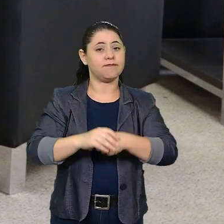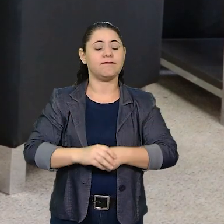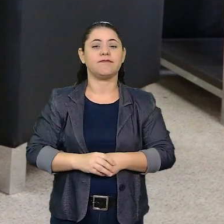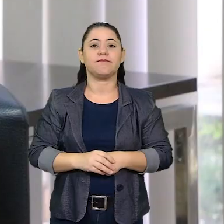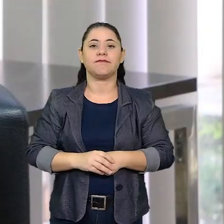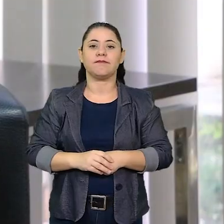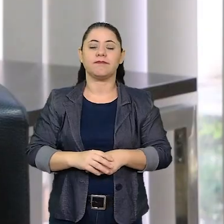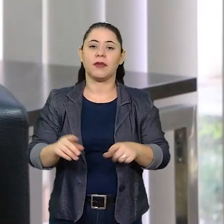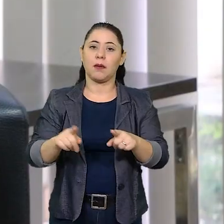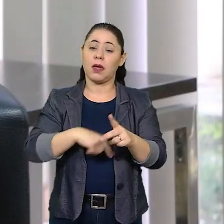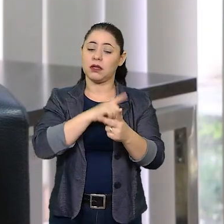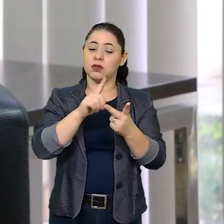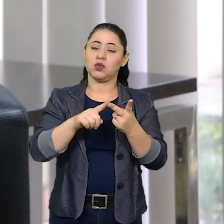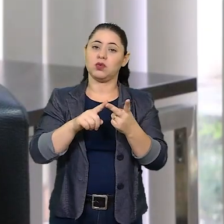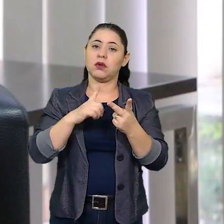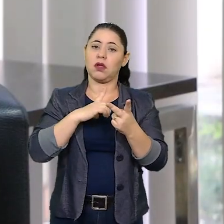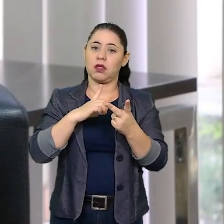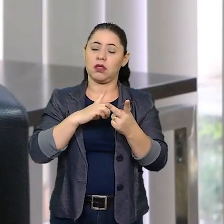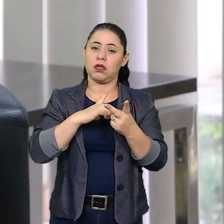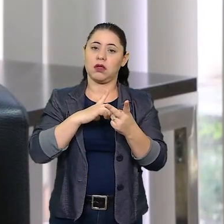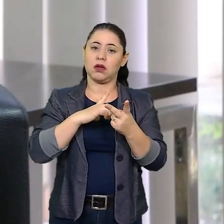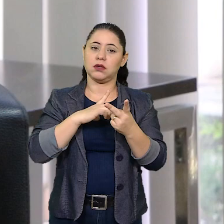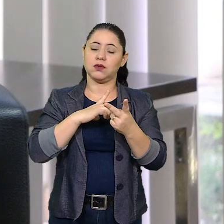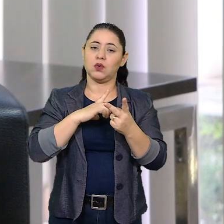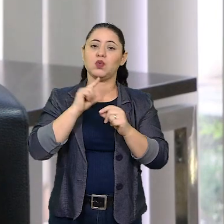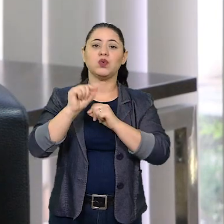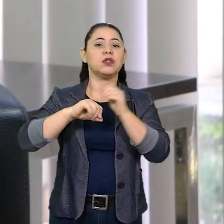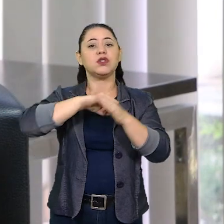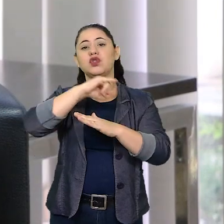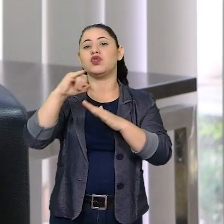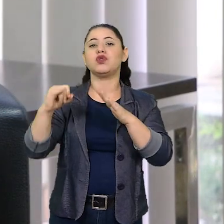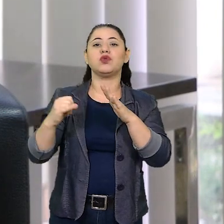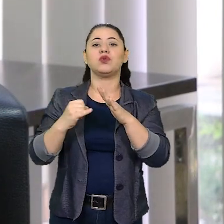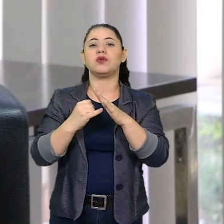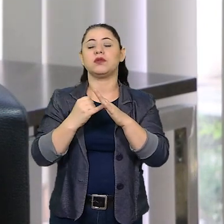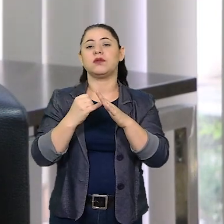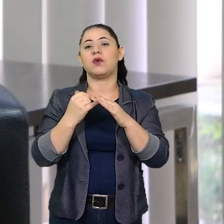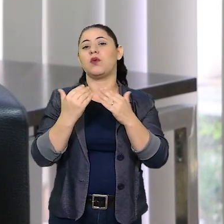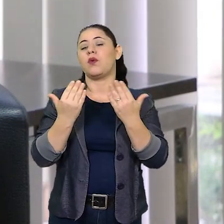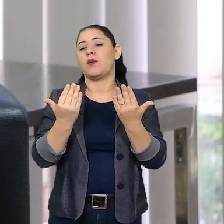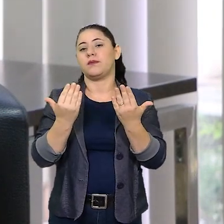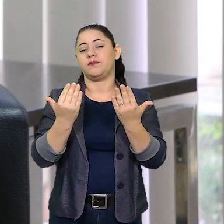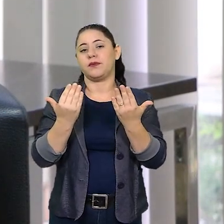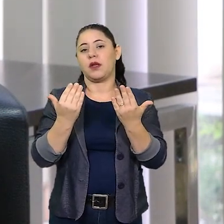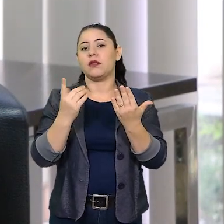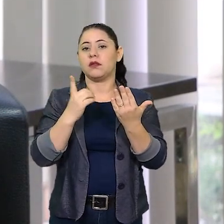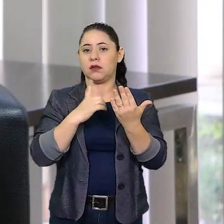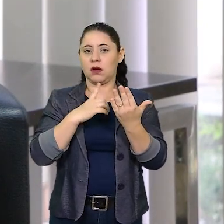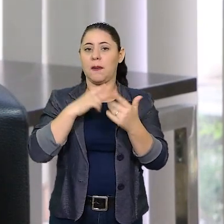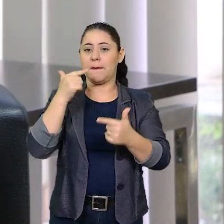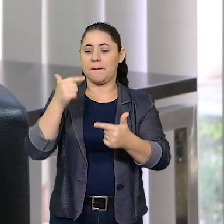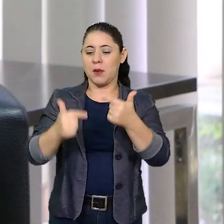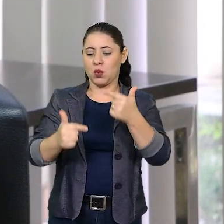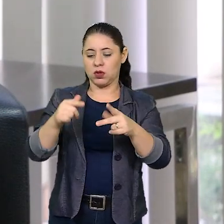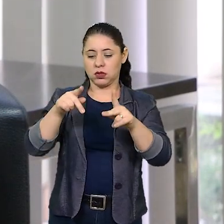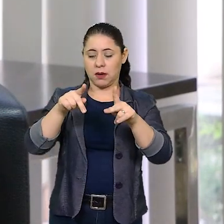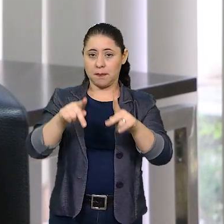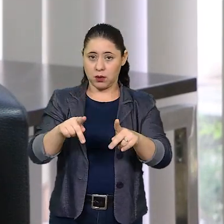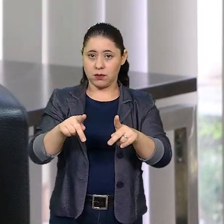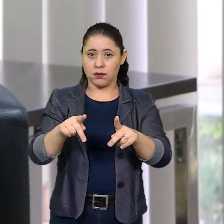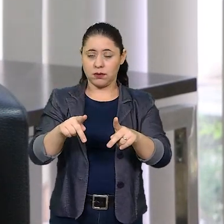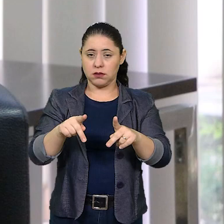Né? Em segundo lugar, nós temos o eixo institucional, em que nós temos que ter